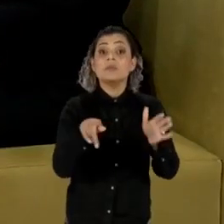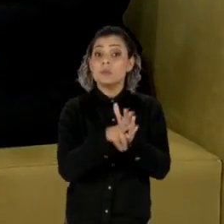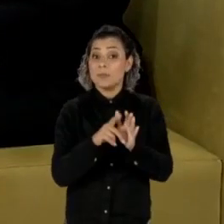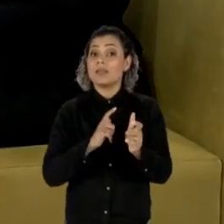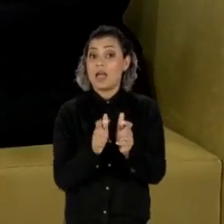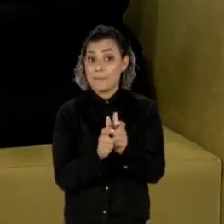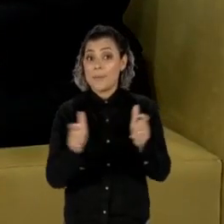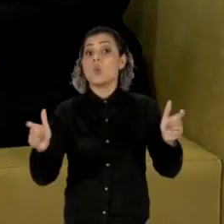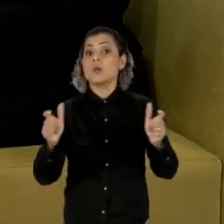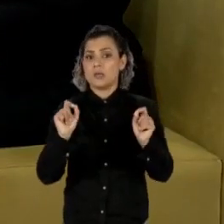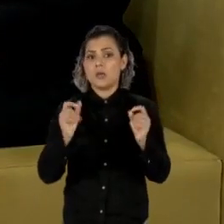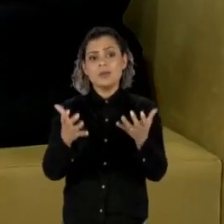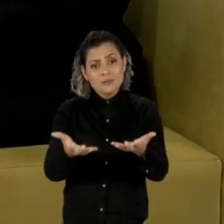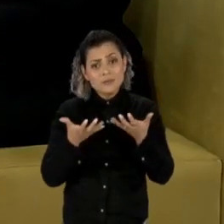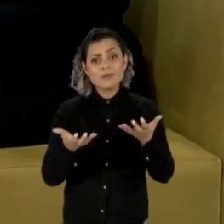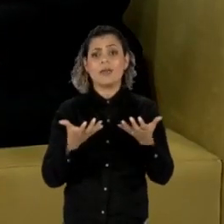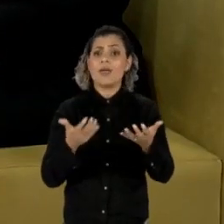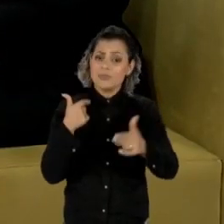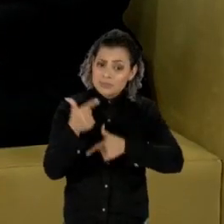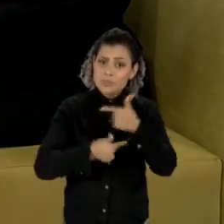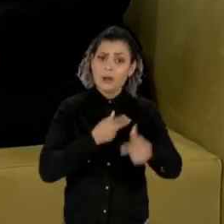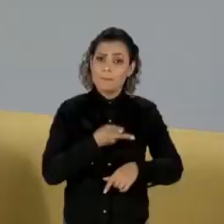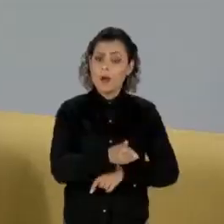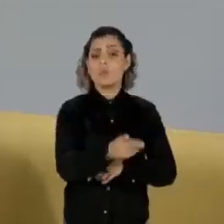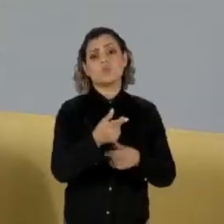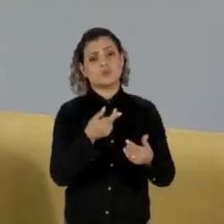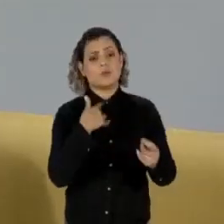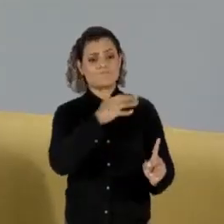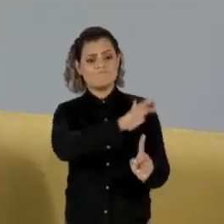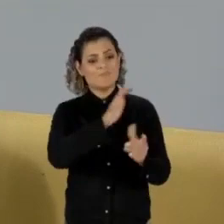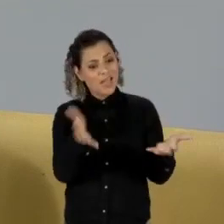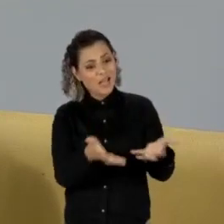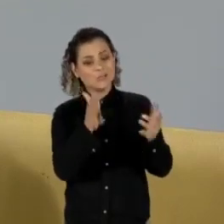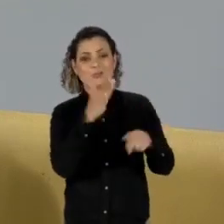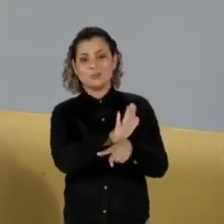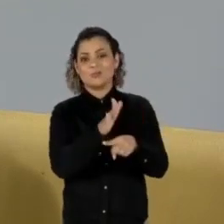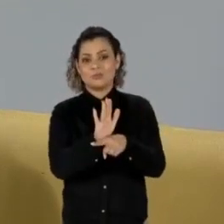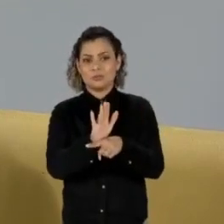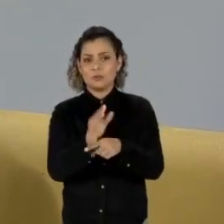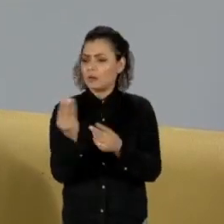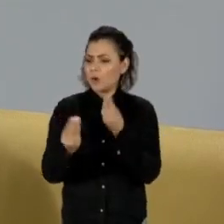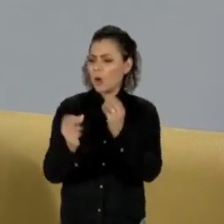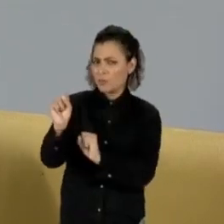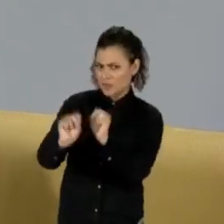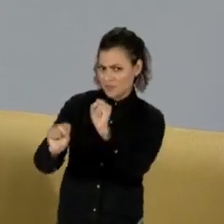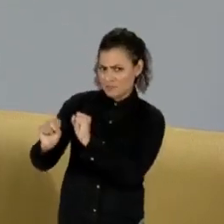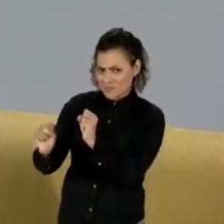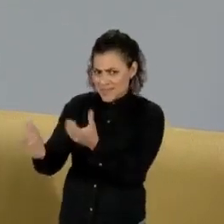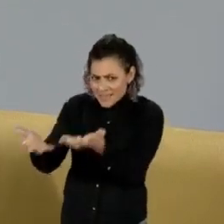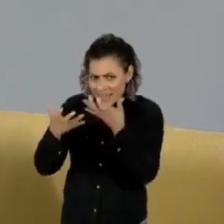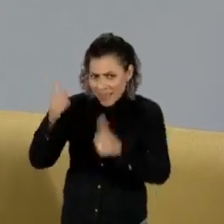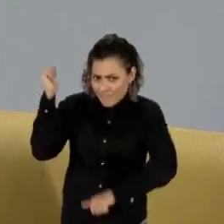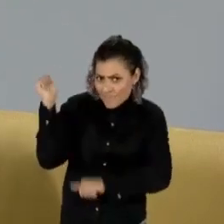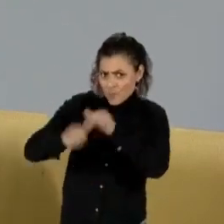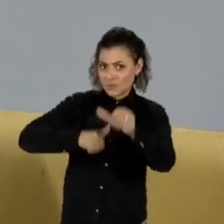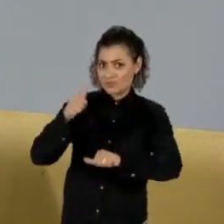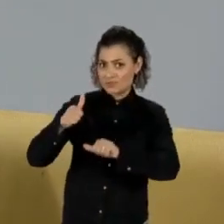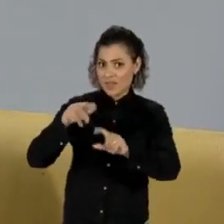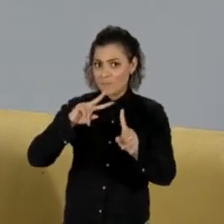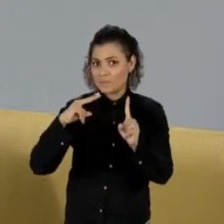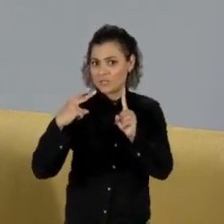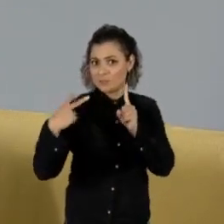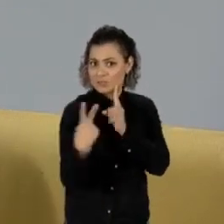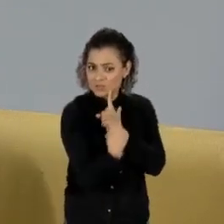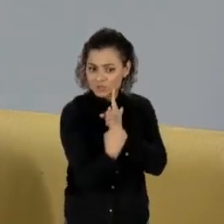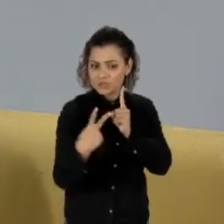muito a oferecer no mercado de trabalho como que essas empresas estão pensando em mudar esse olhar